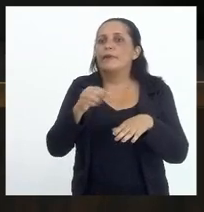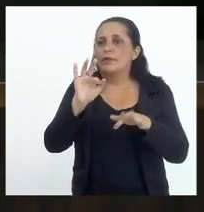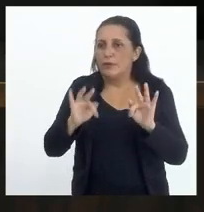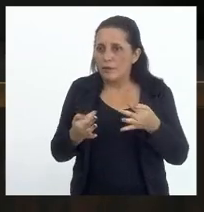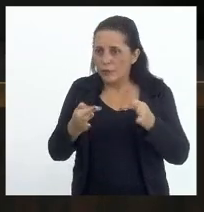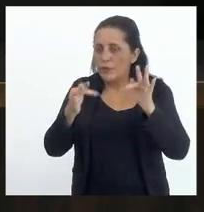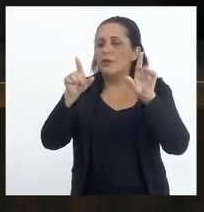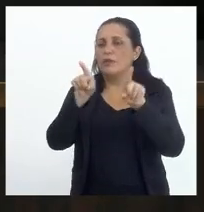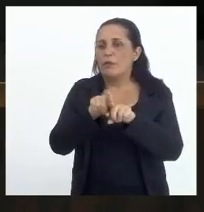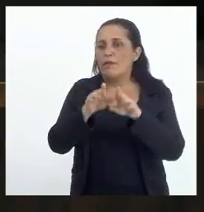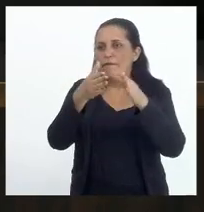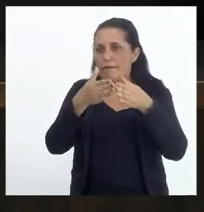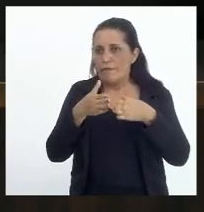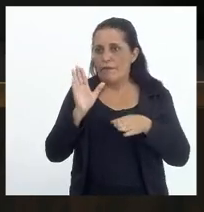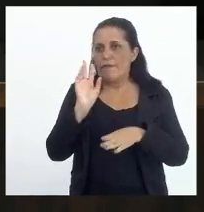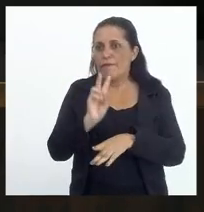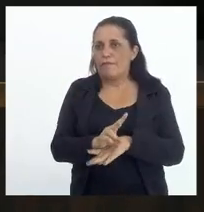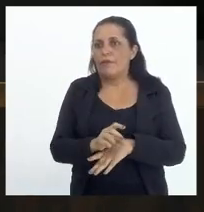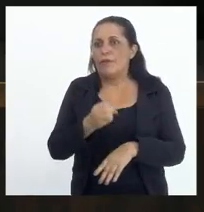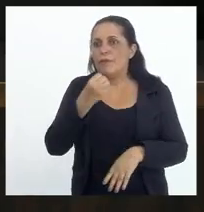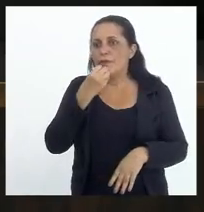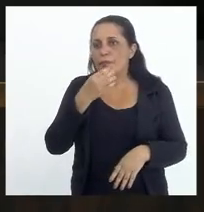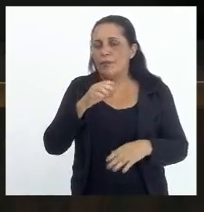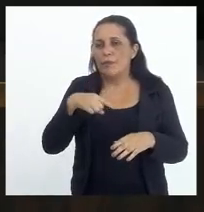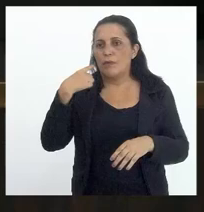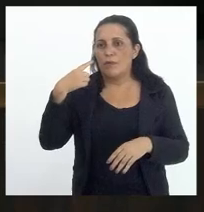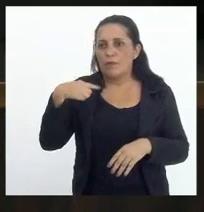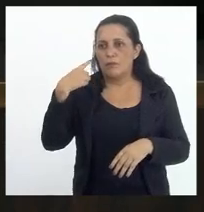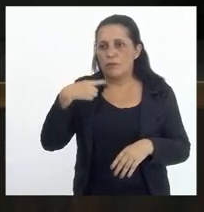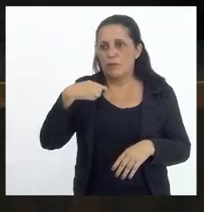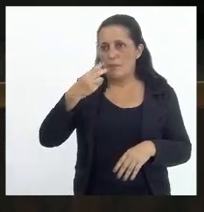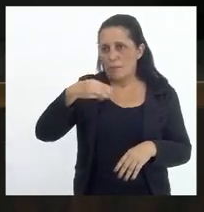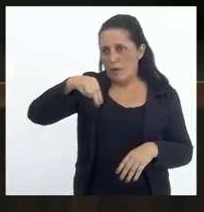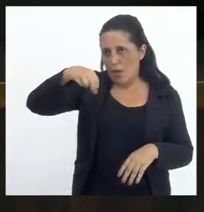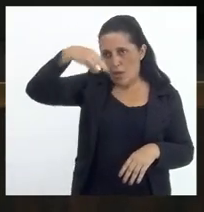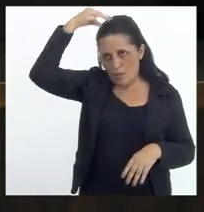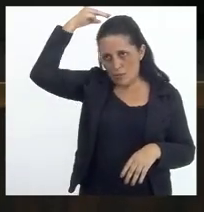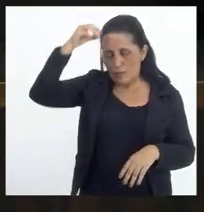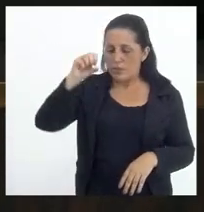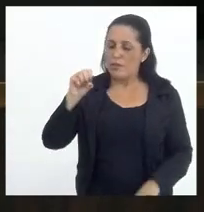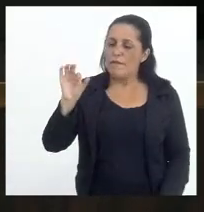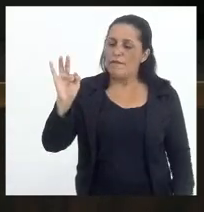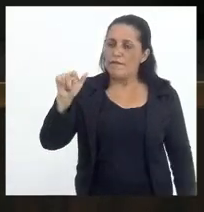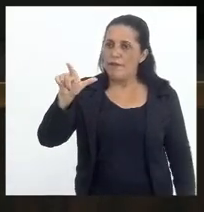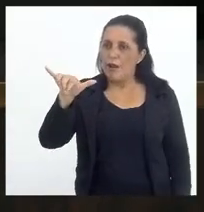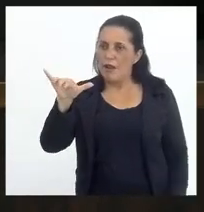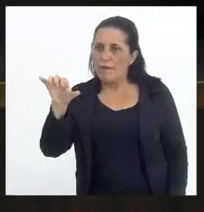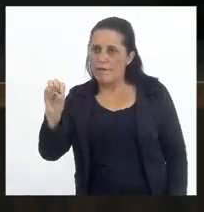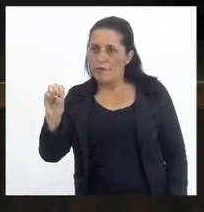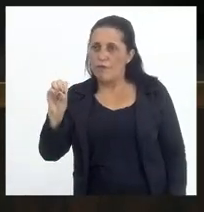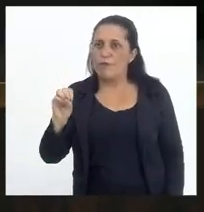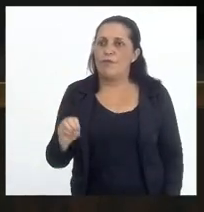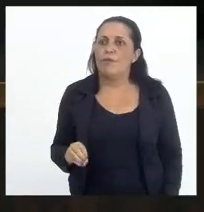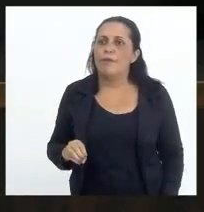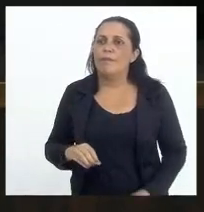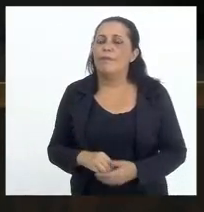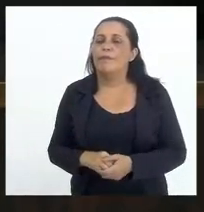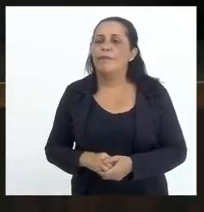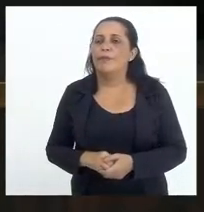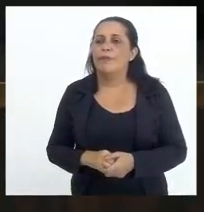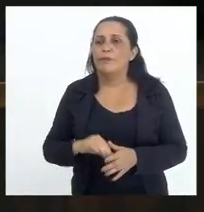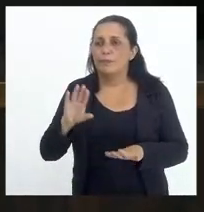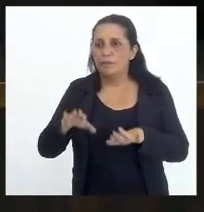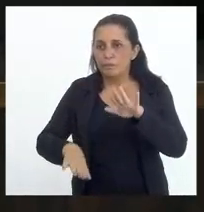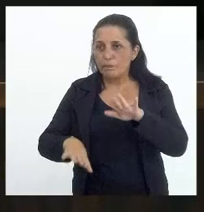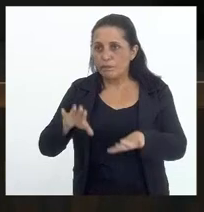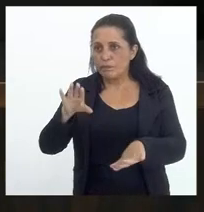Finanças, Fiscalização Financeira e Controle, favorável. Relatores, deputado Márcio Pacheco, Flávio Serafim, Rubens Bontempo e Márcio Pacheco. Pendendo de pareceres